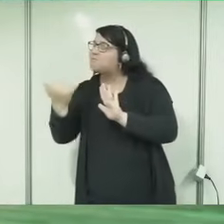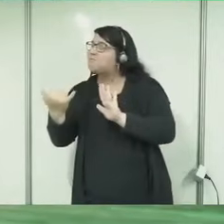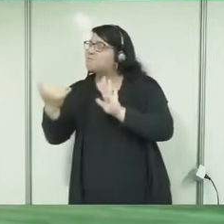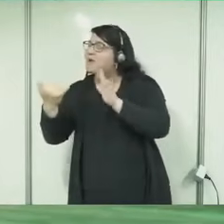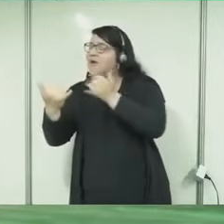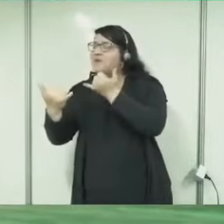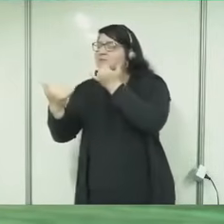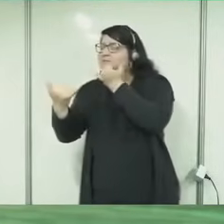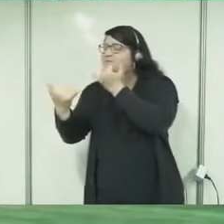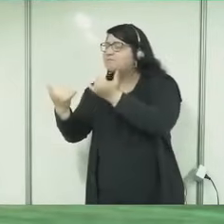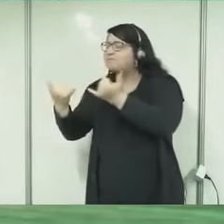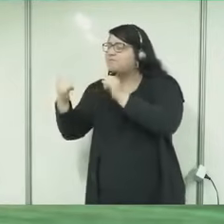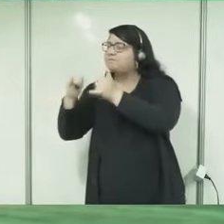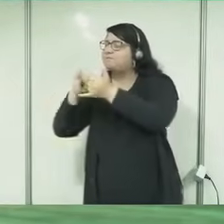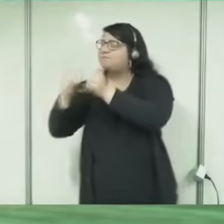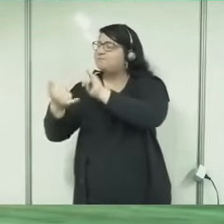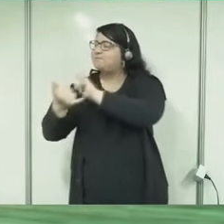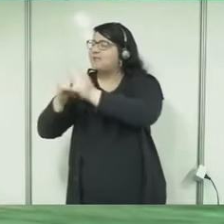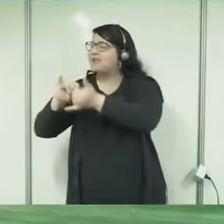encontrar a verdade,